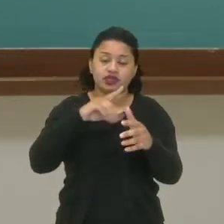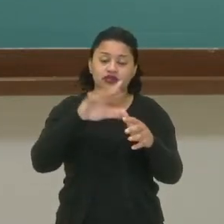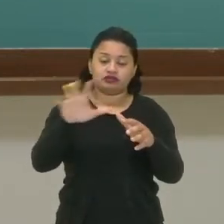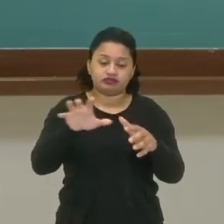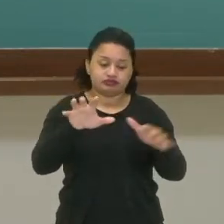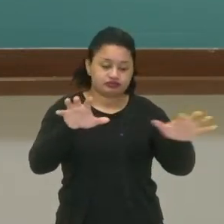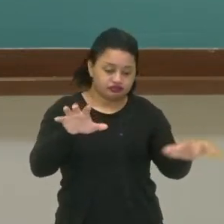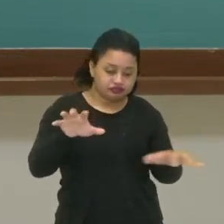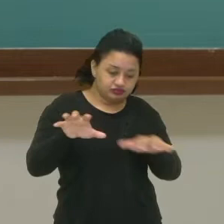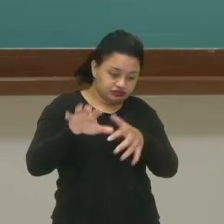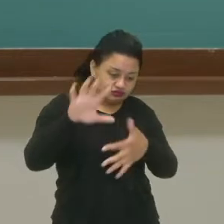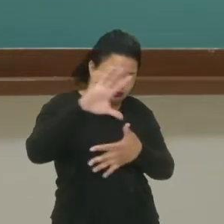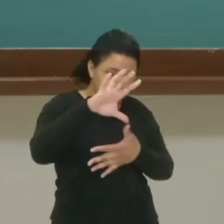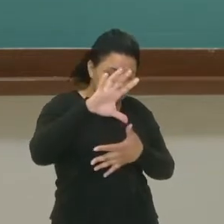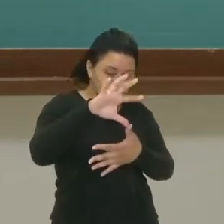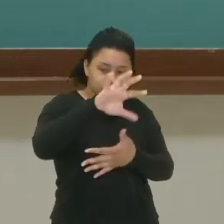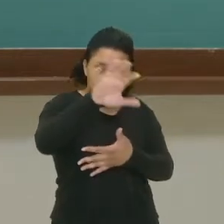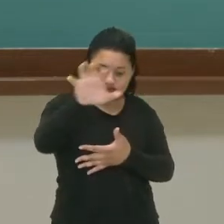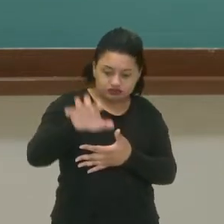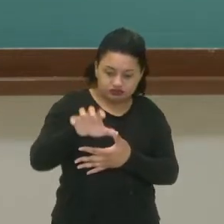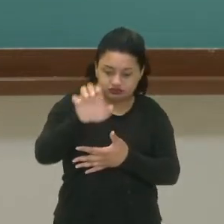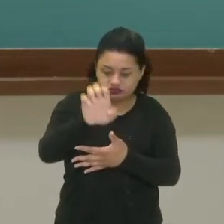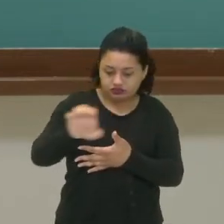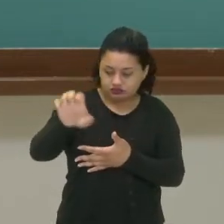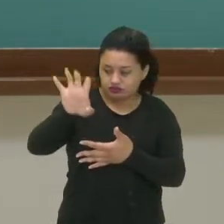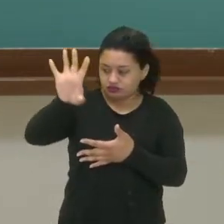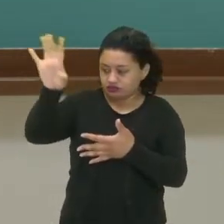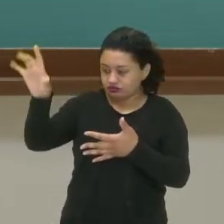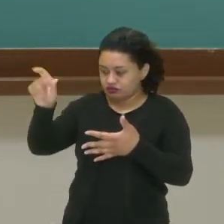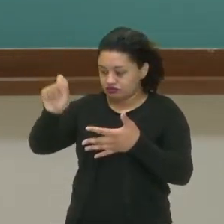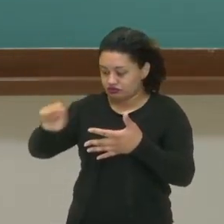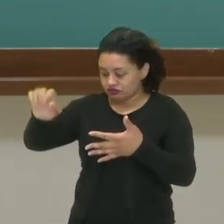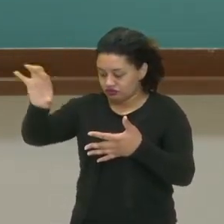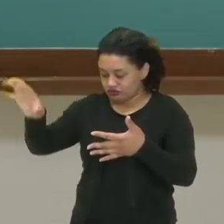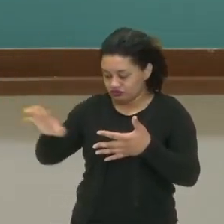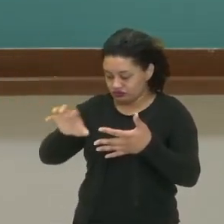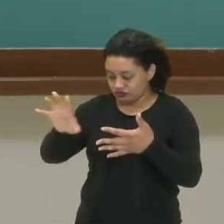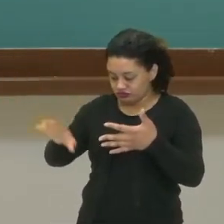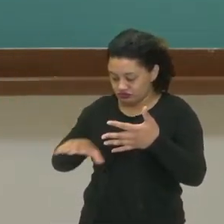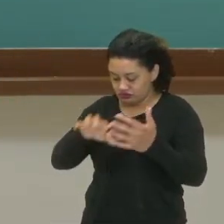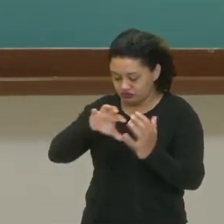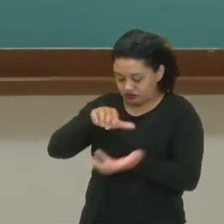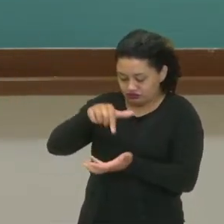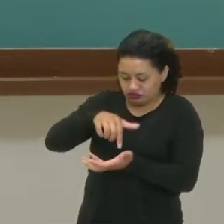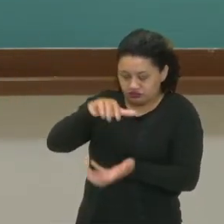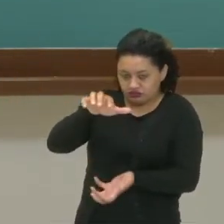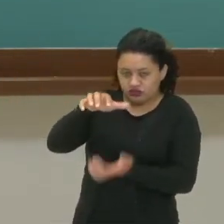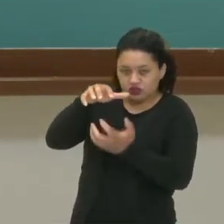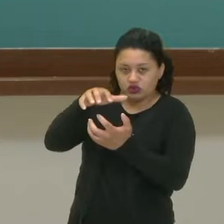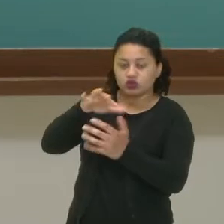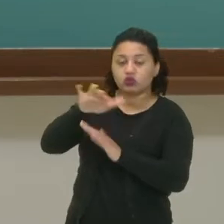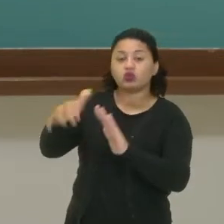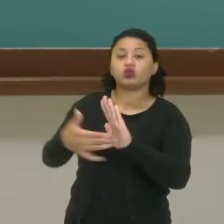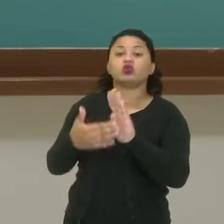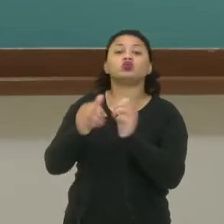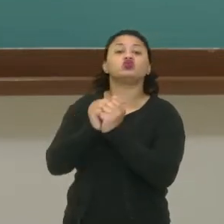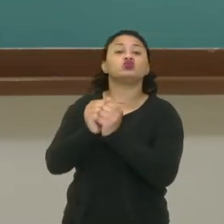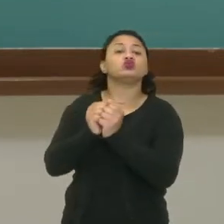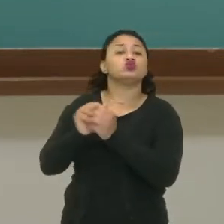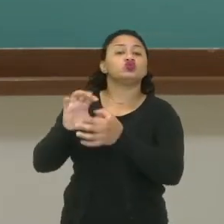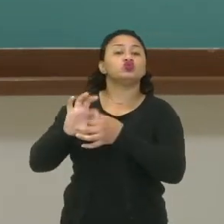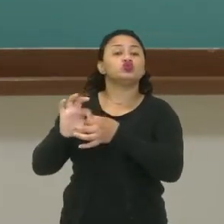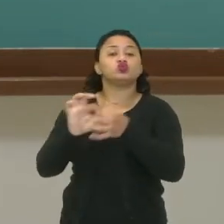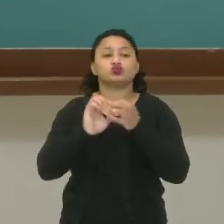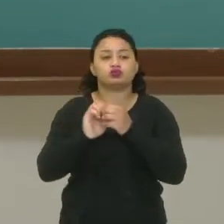nós moramos, estava unido aí com a Europa, a Ásia, a Antártida, enfim, todos os 6 continentes que temos hoje.